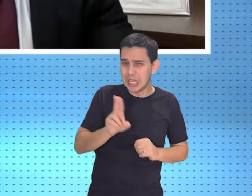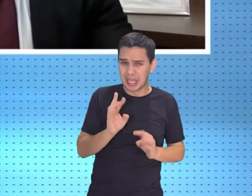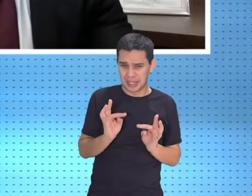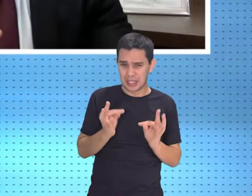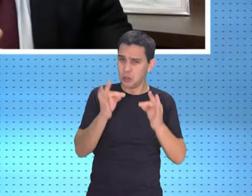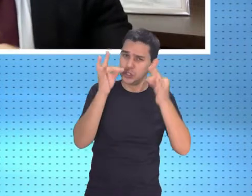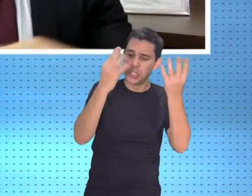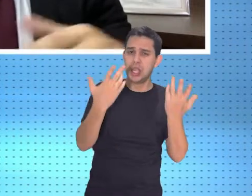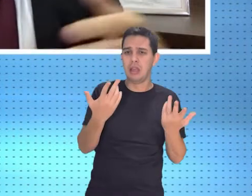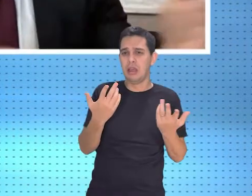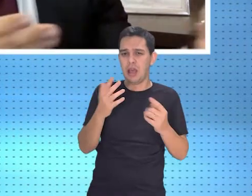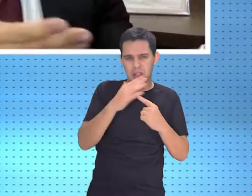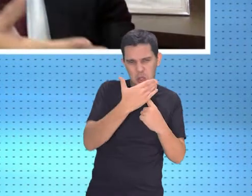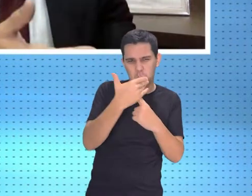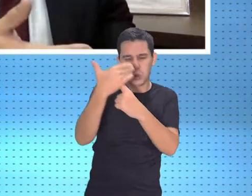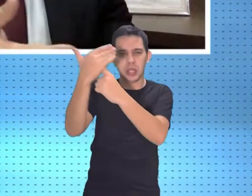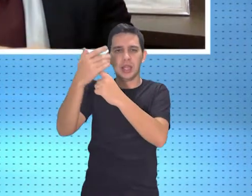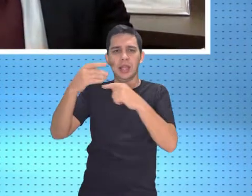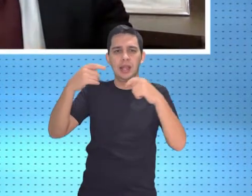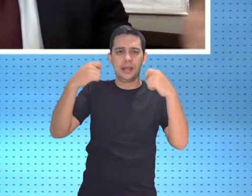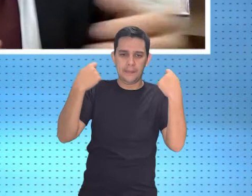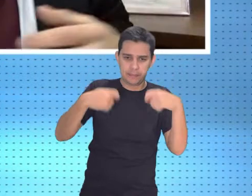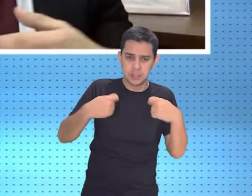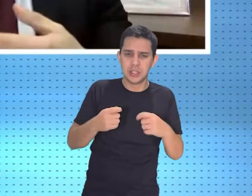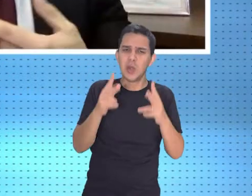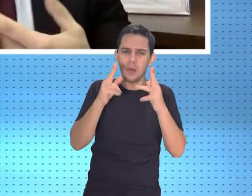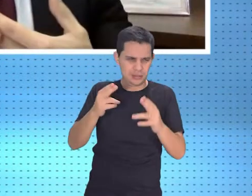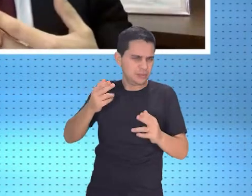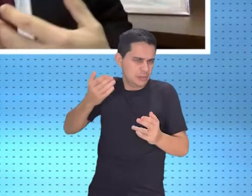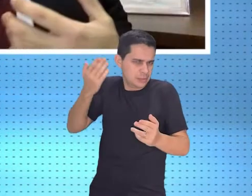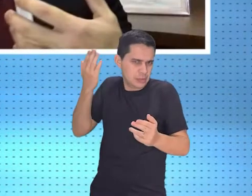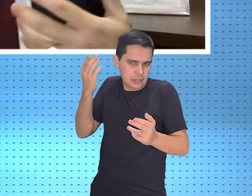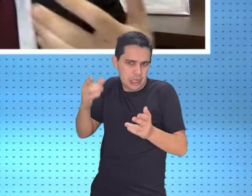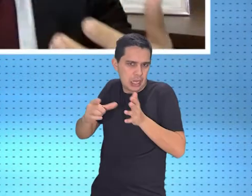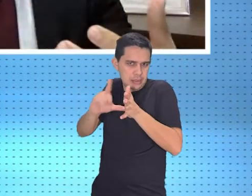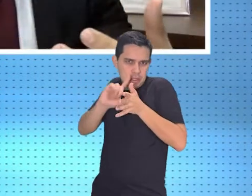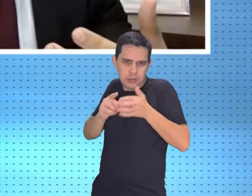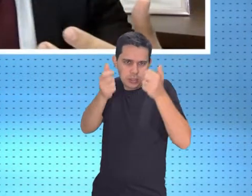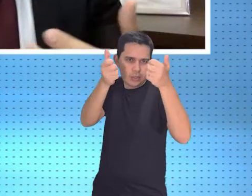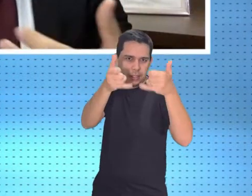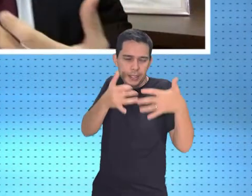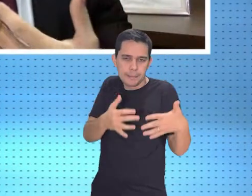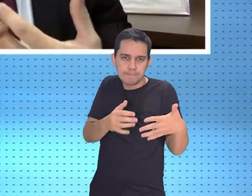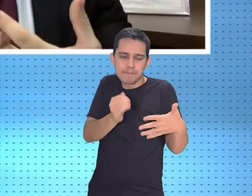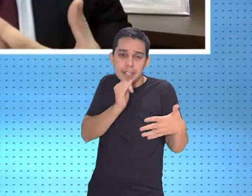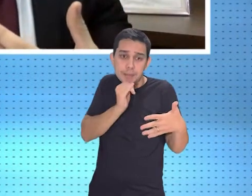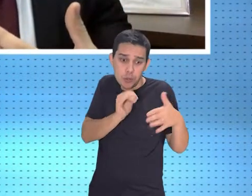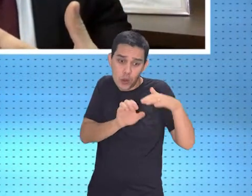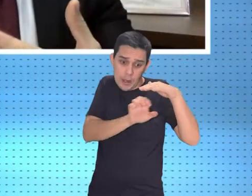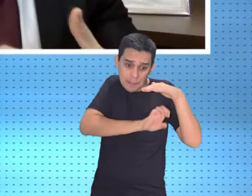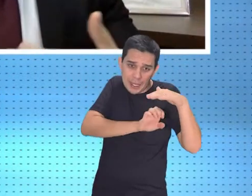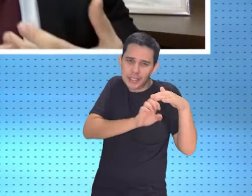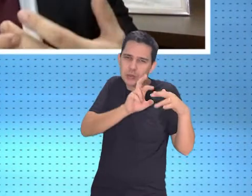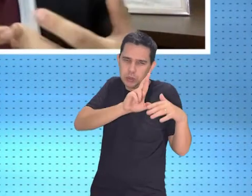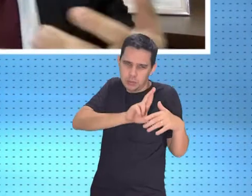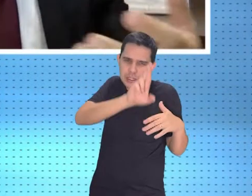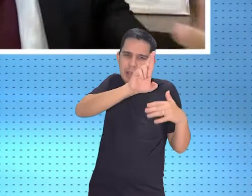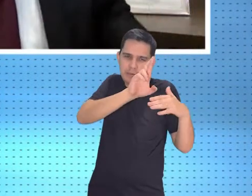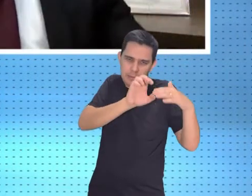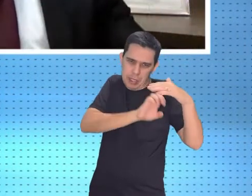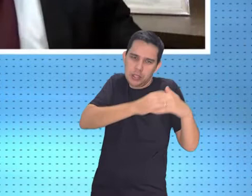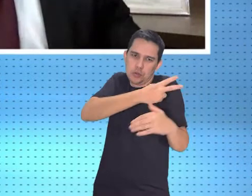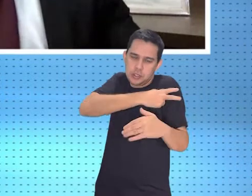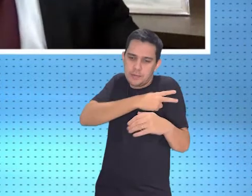da tecnologia, como eu disse anteriormente, como o empregador, por exemplo, pode fazer uso, o